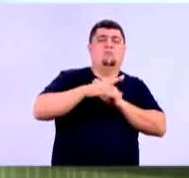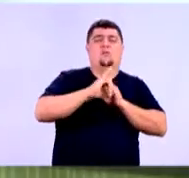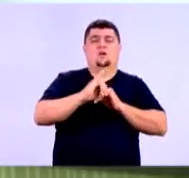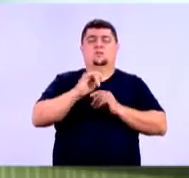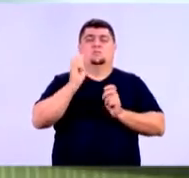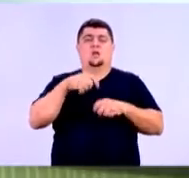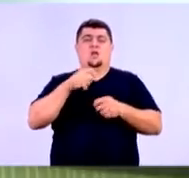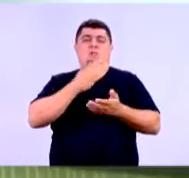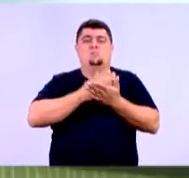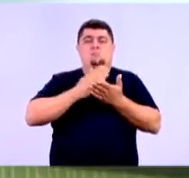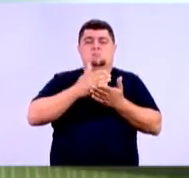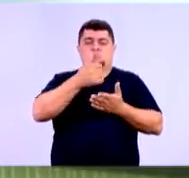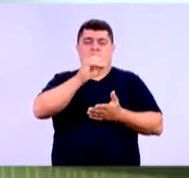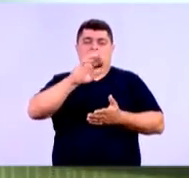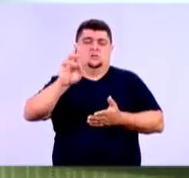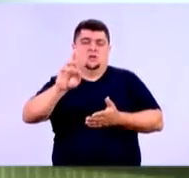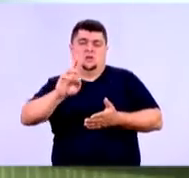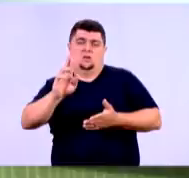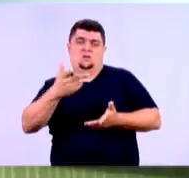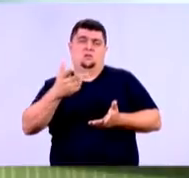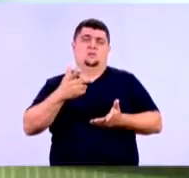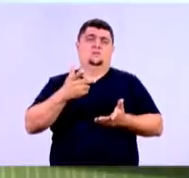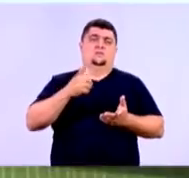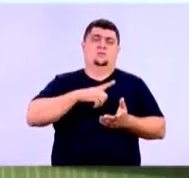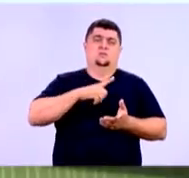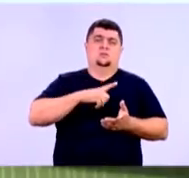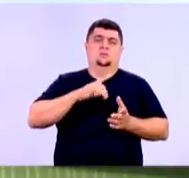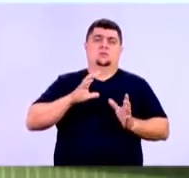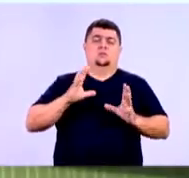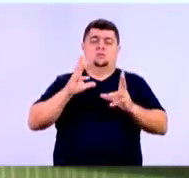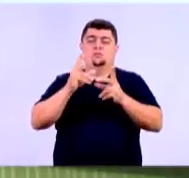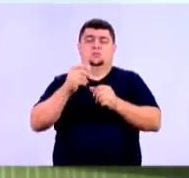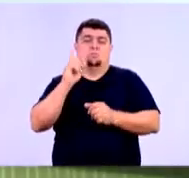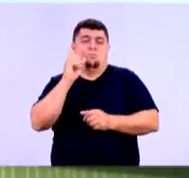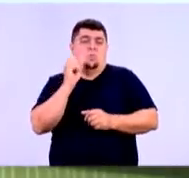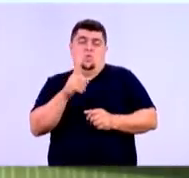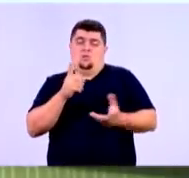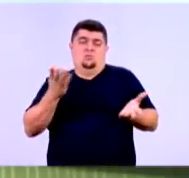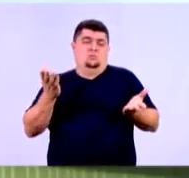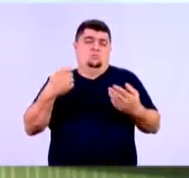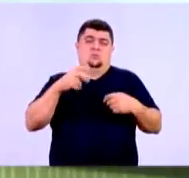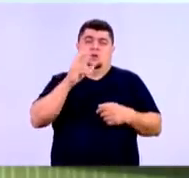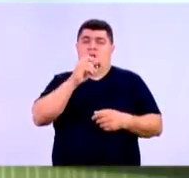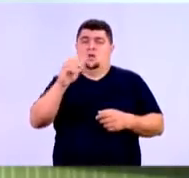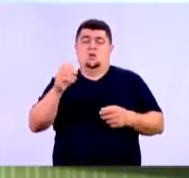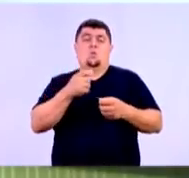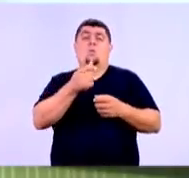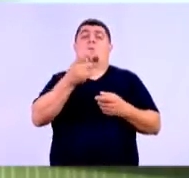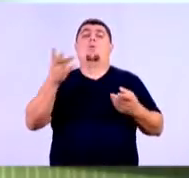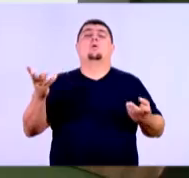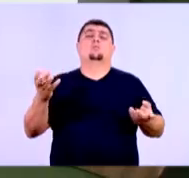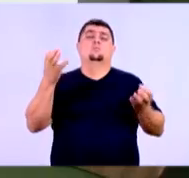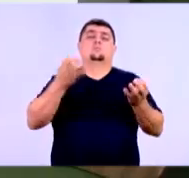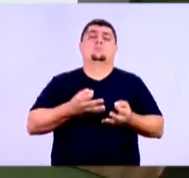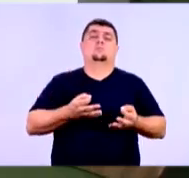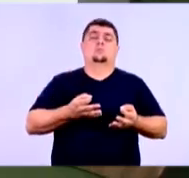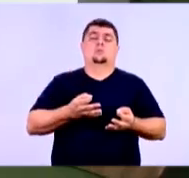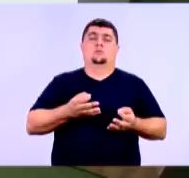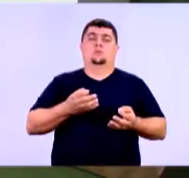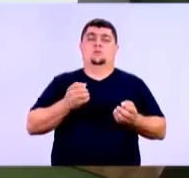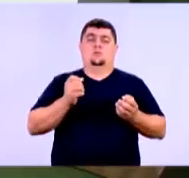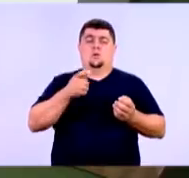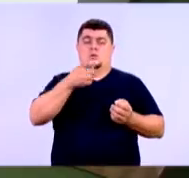parcela, R$300 a parcela, um saldo total de dívida de R$1.000, de R$500, quanto, né? Exatamente. Qual o tamanho